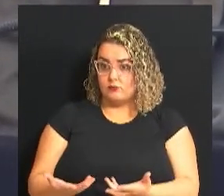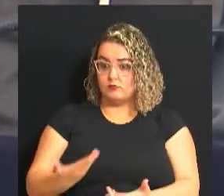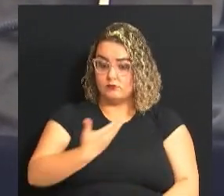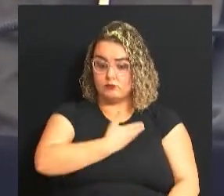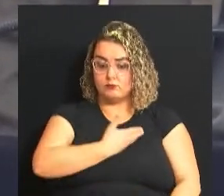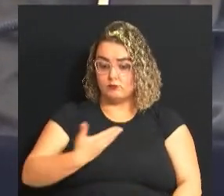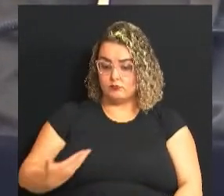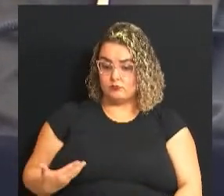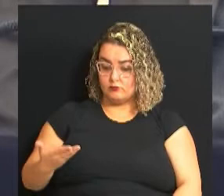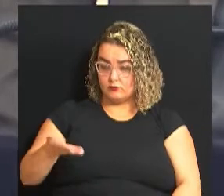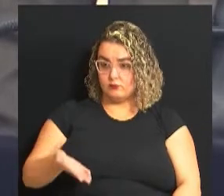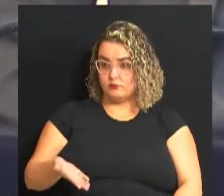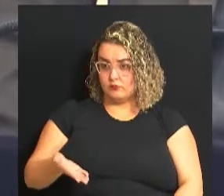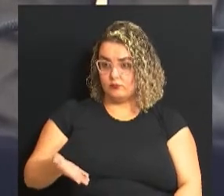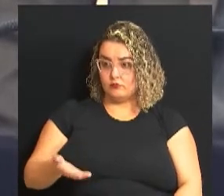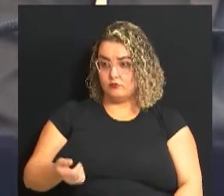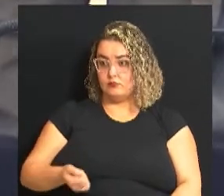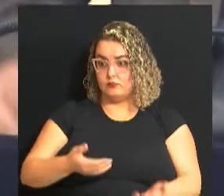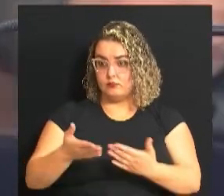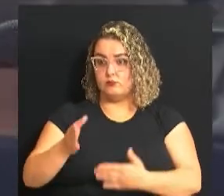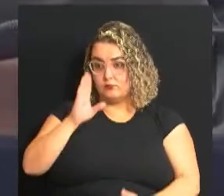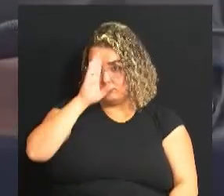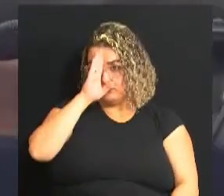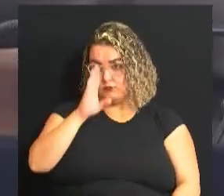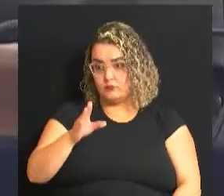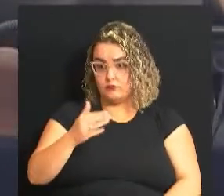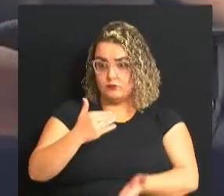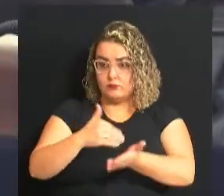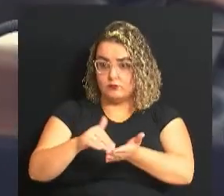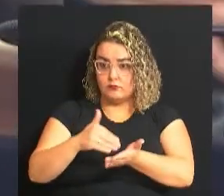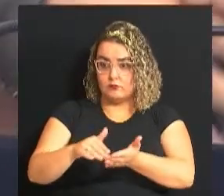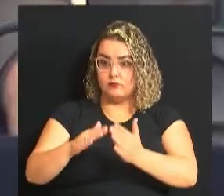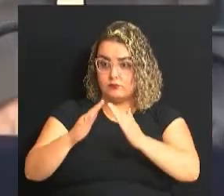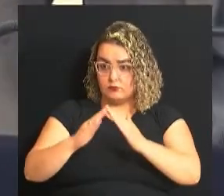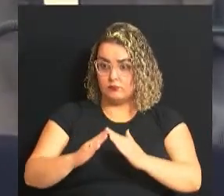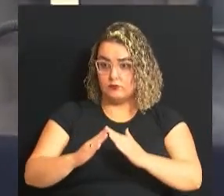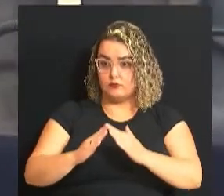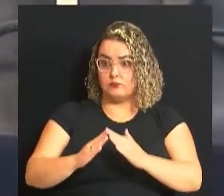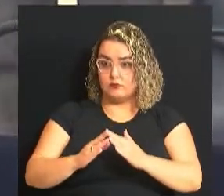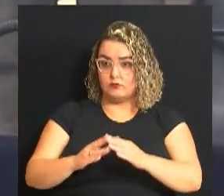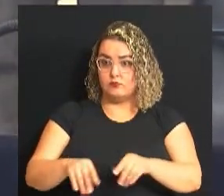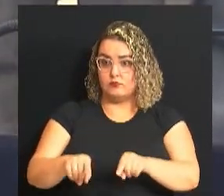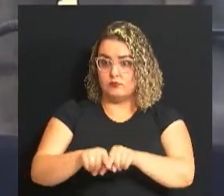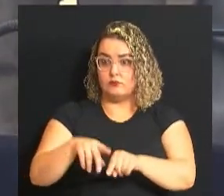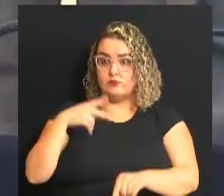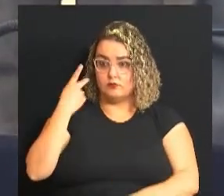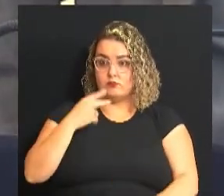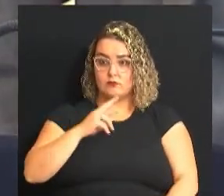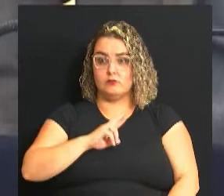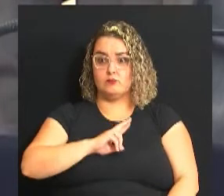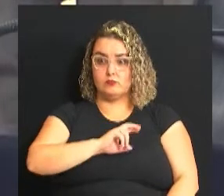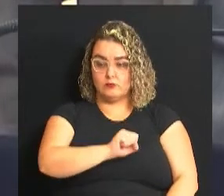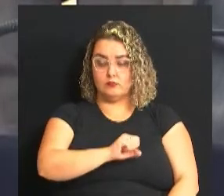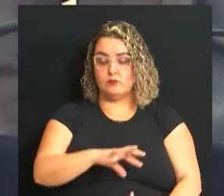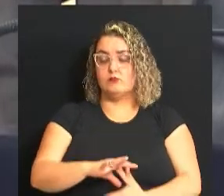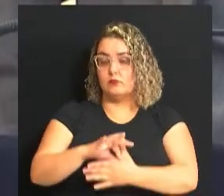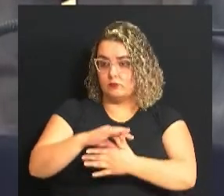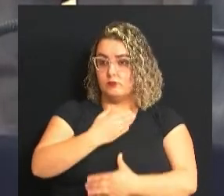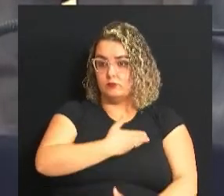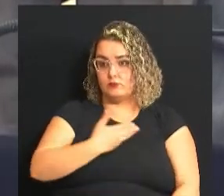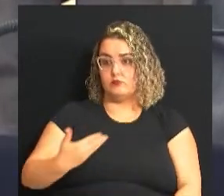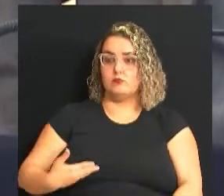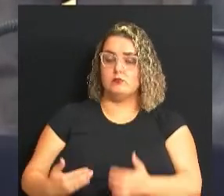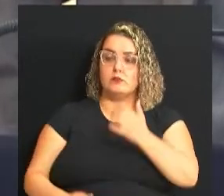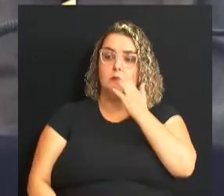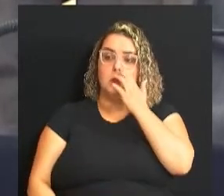aqui, apresentado, principalmente com o secretário municipal de habitação e com o vereador Rossini, que é o líder do governo,